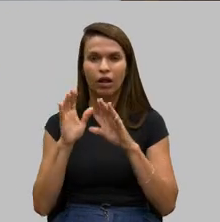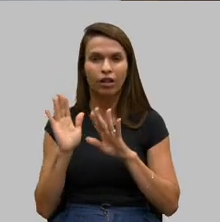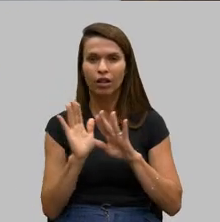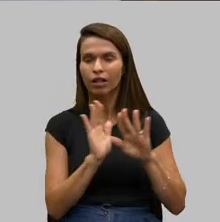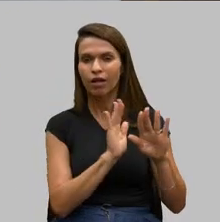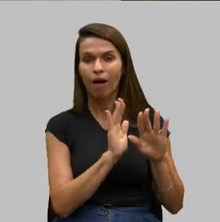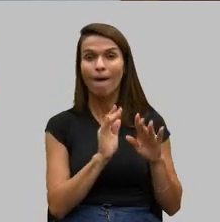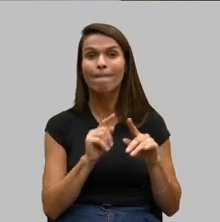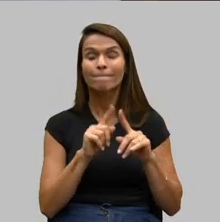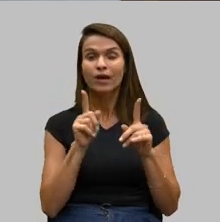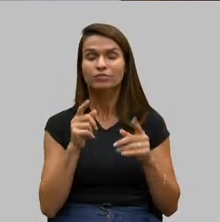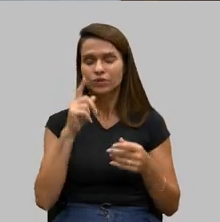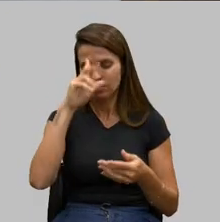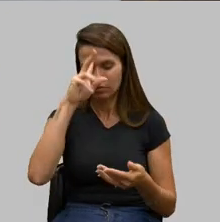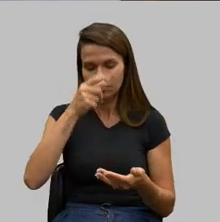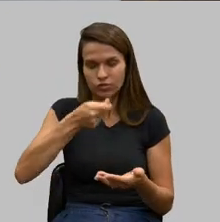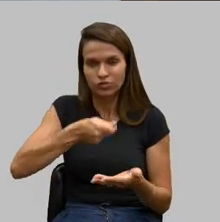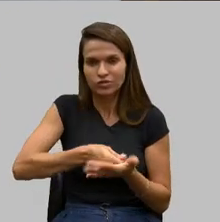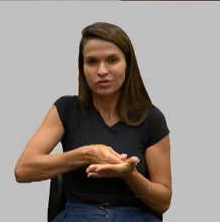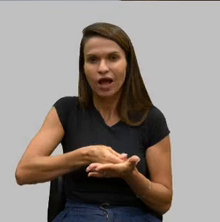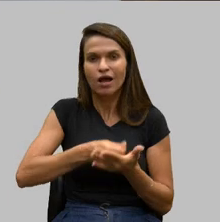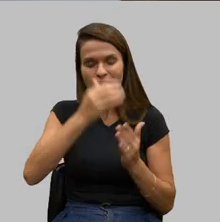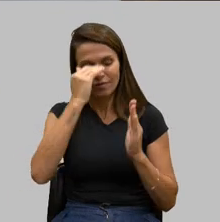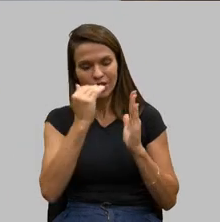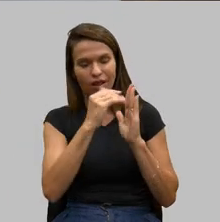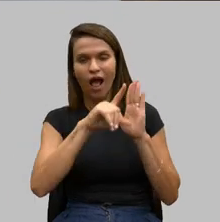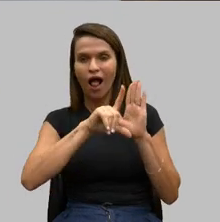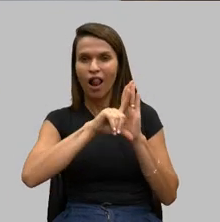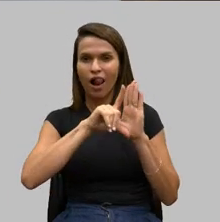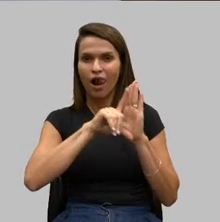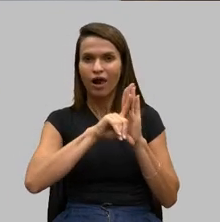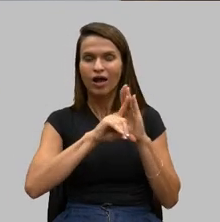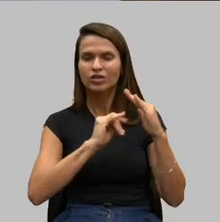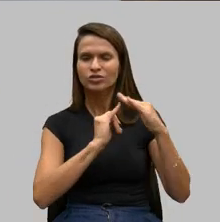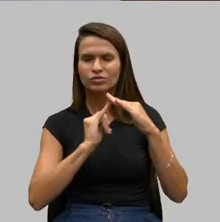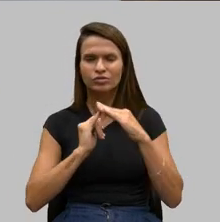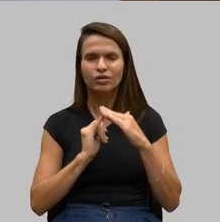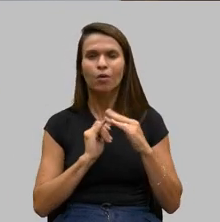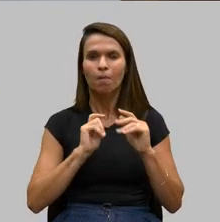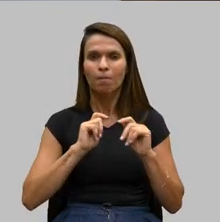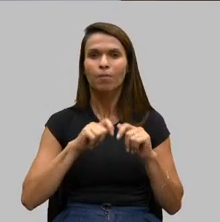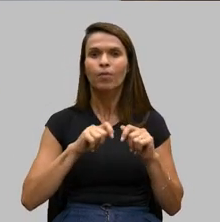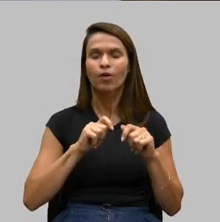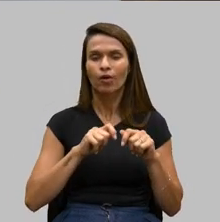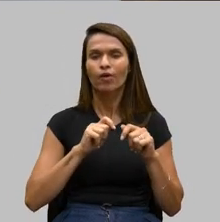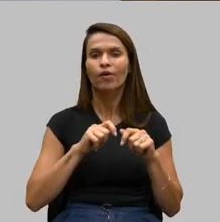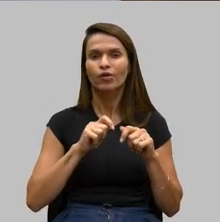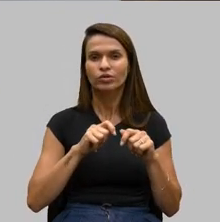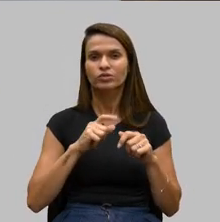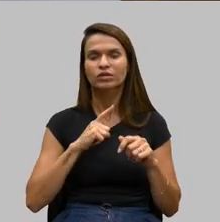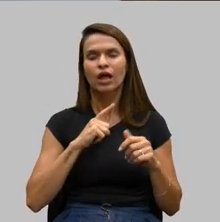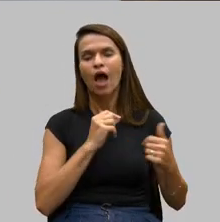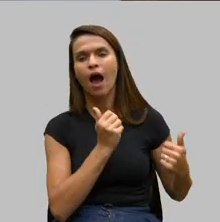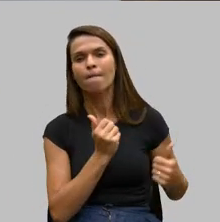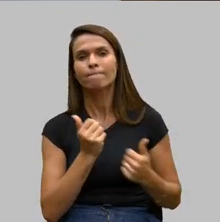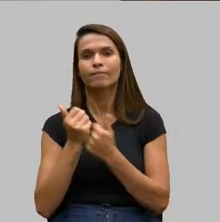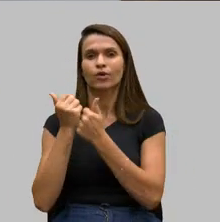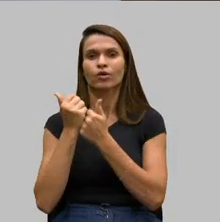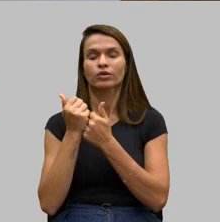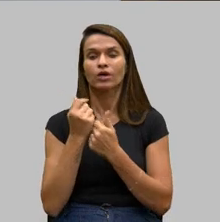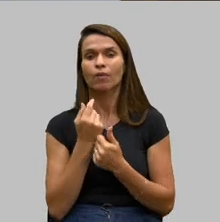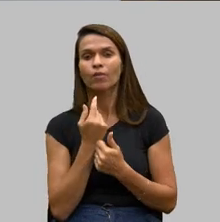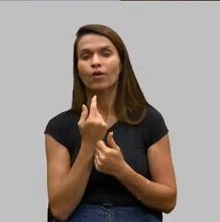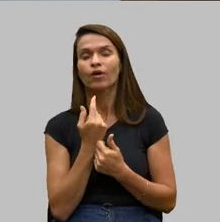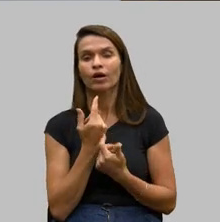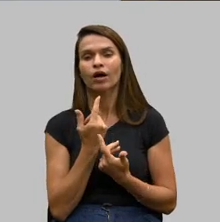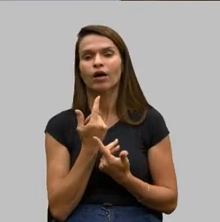estabelecer o conselho tem que cumprir a lei as entidades podem seguir e podem ter apo Então minha última palavra